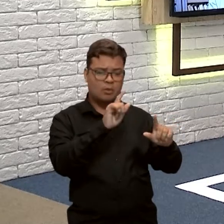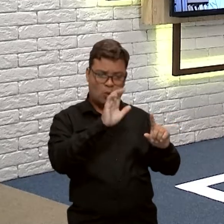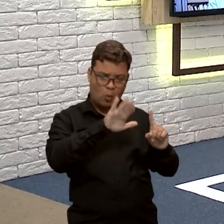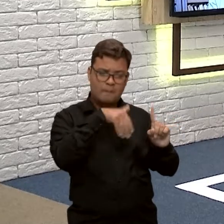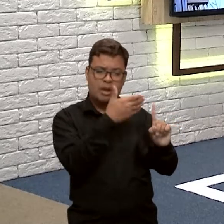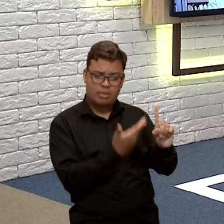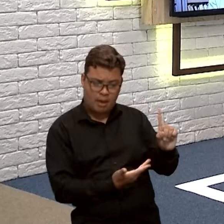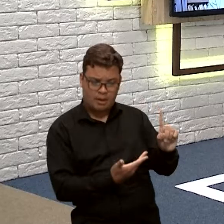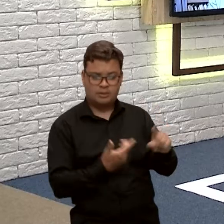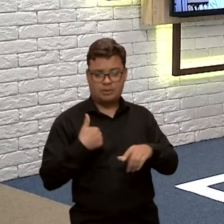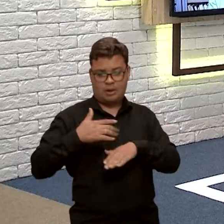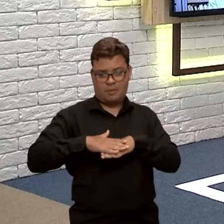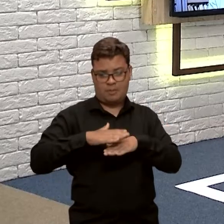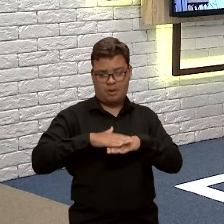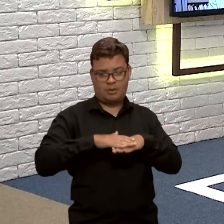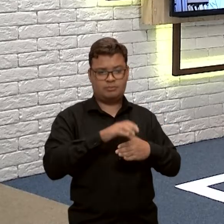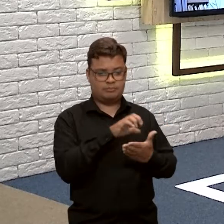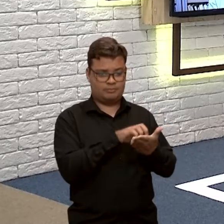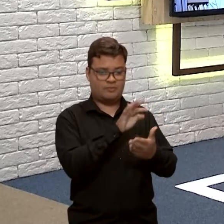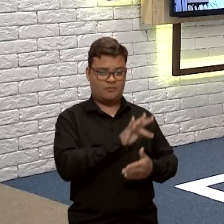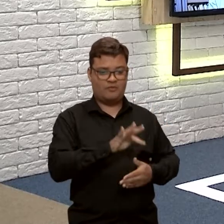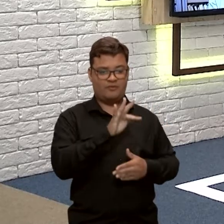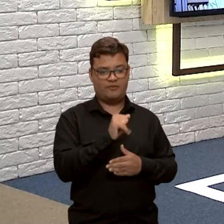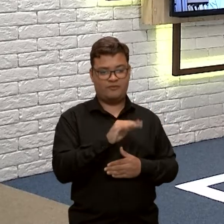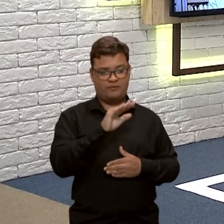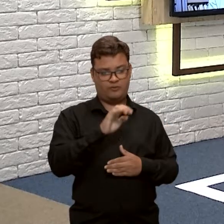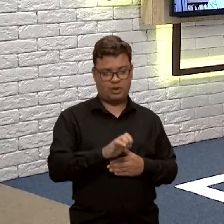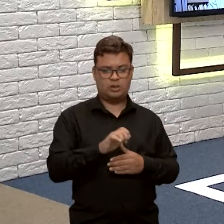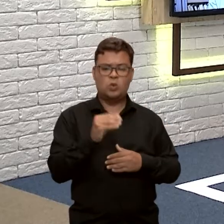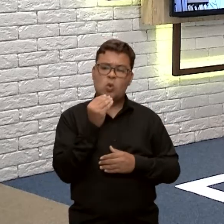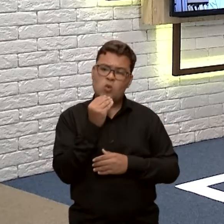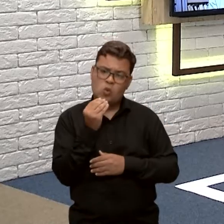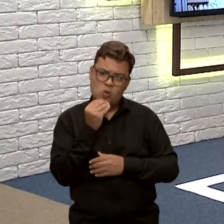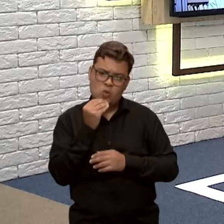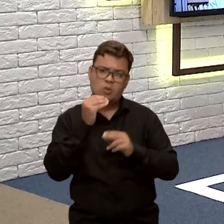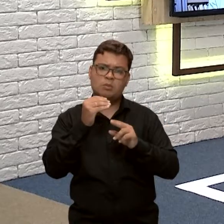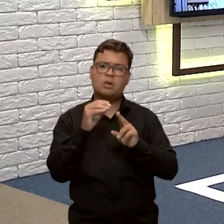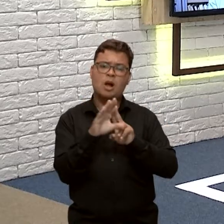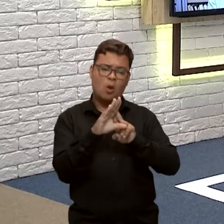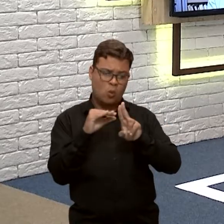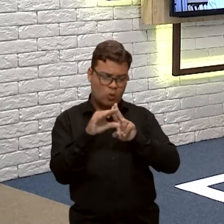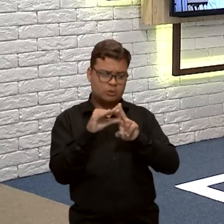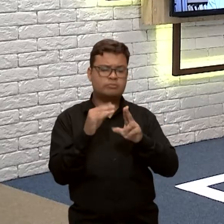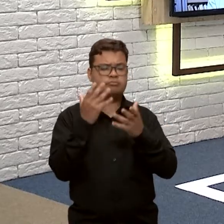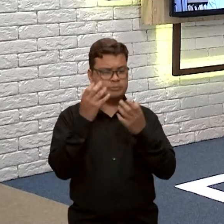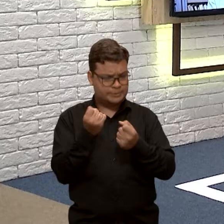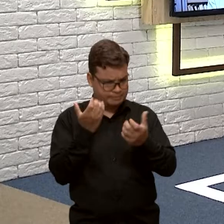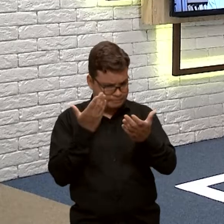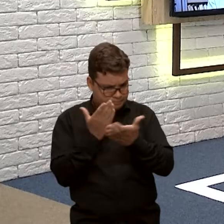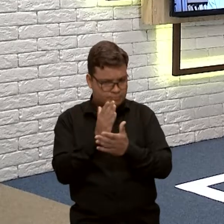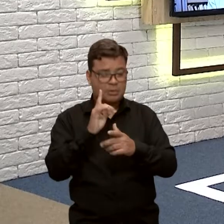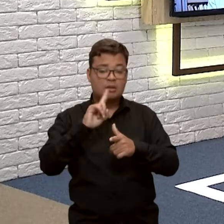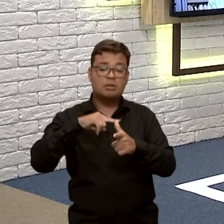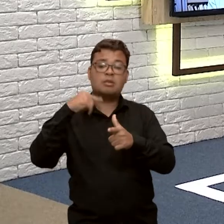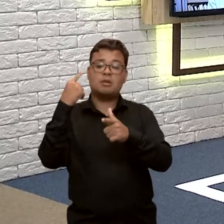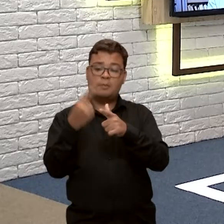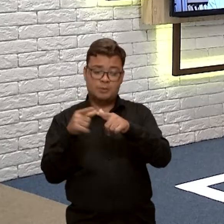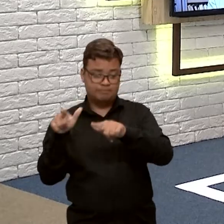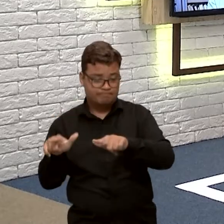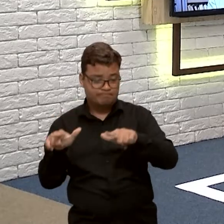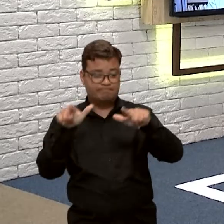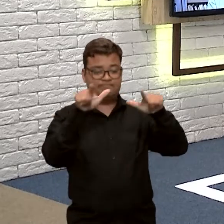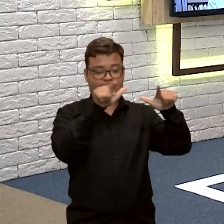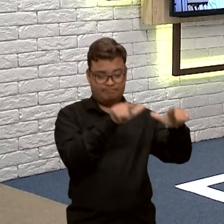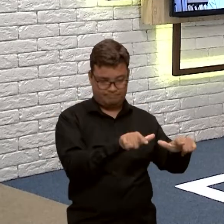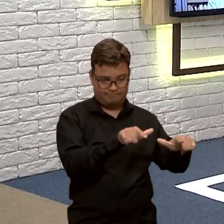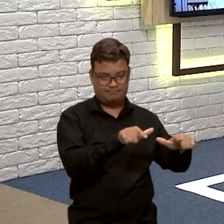né, e que foi aprovado, claro, né, no Conselho Universitário e depois a entrega do título que foi feita já agora